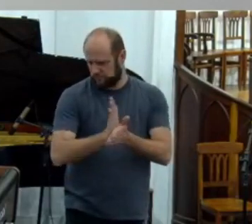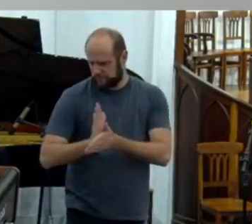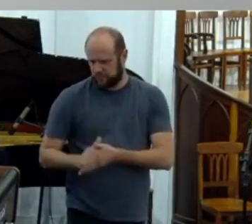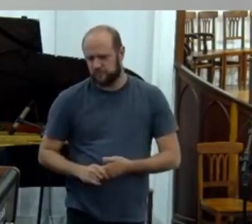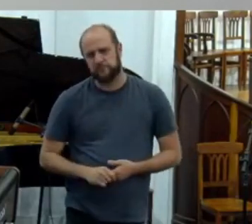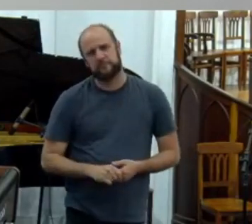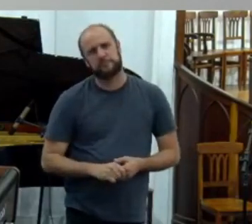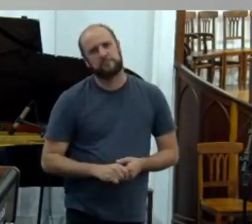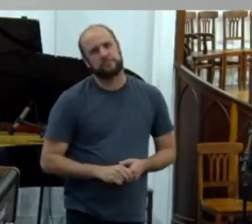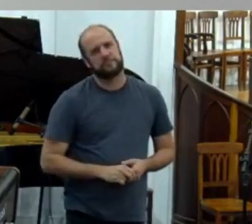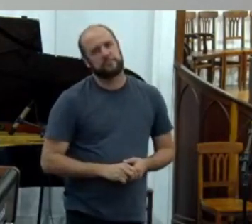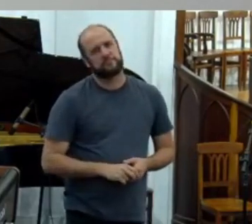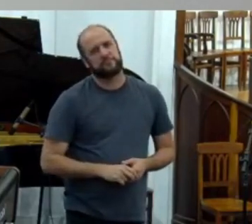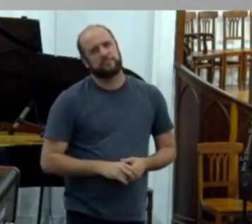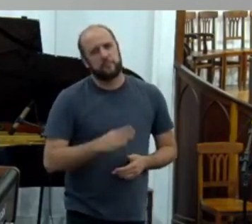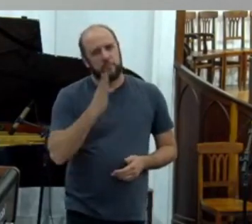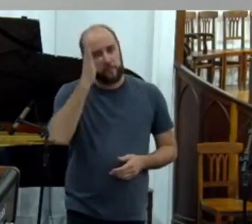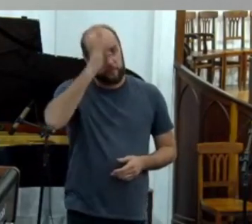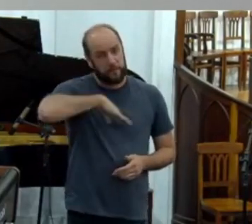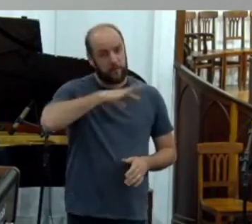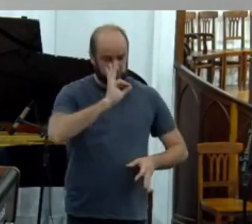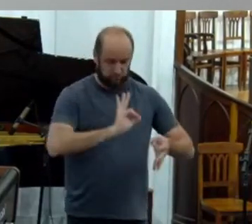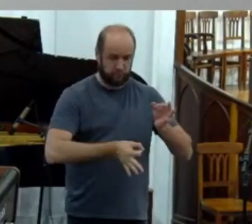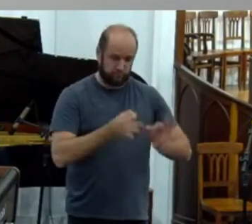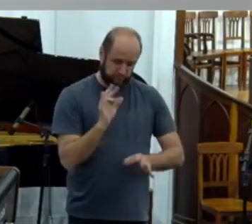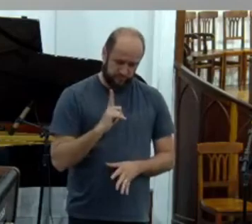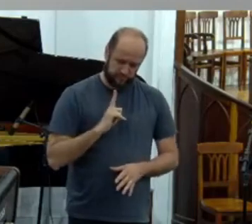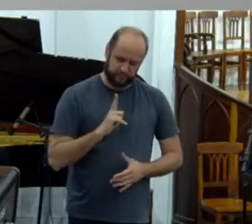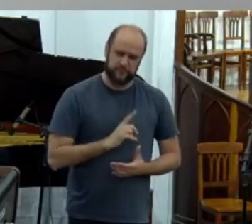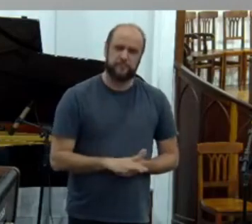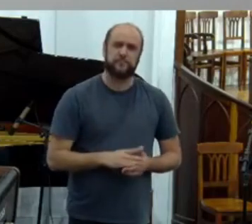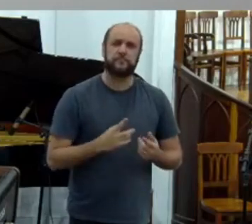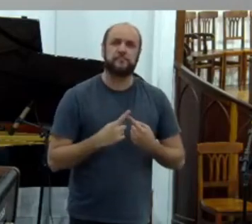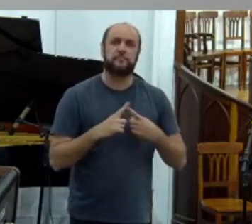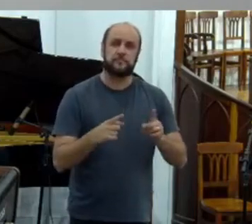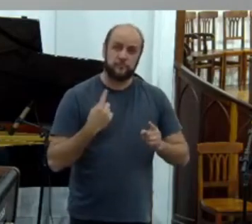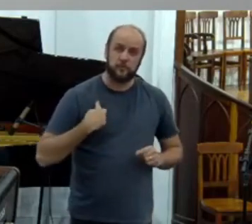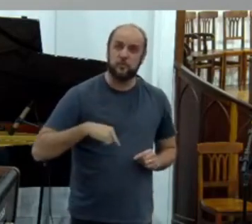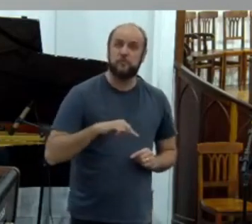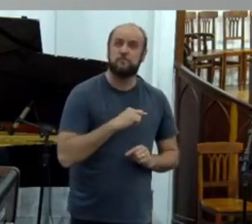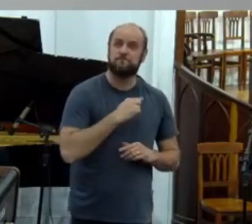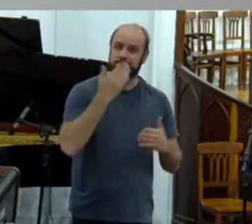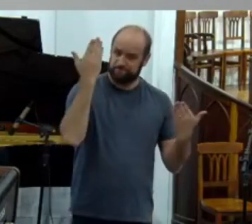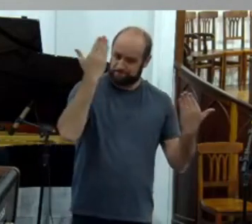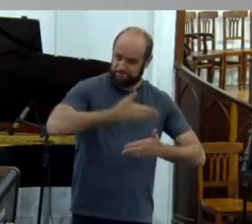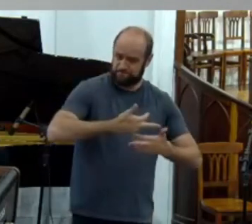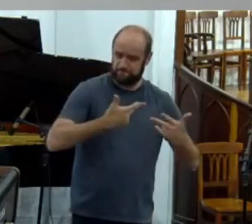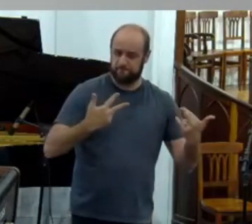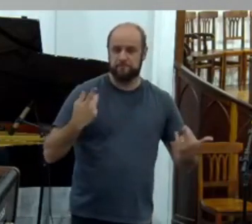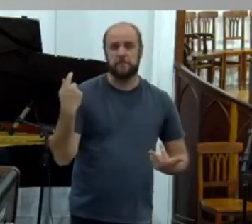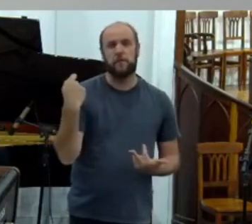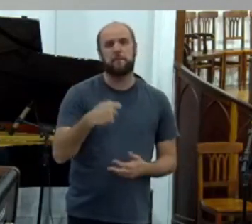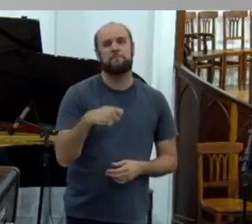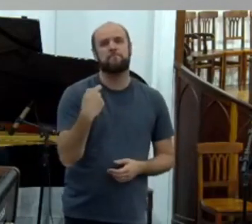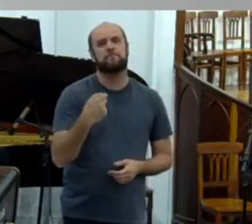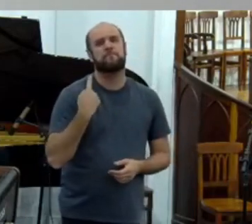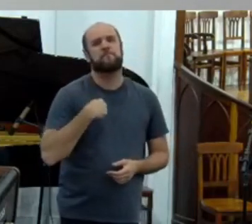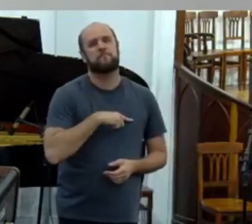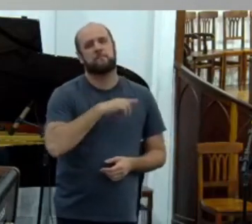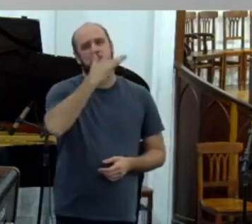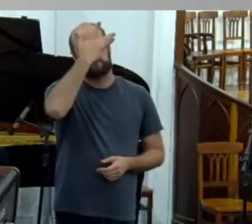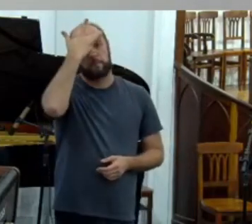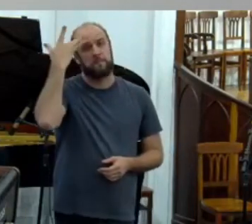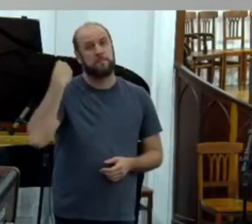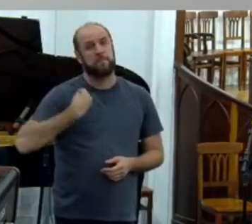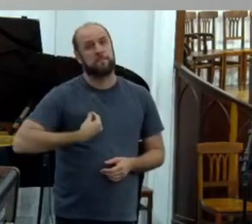e pelos ímpios sendo julgados. Mas nós, diante disso, devemos ser aqueles que vivem de